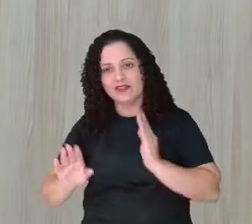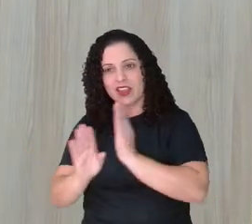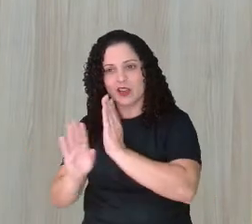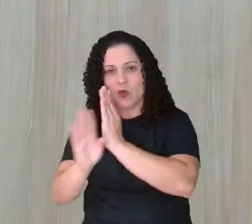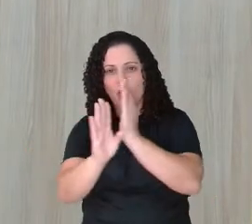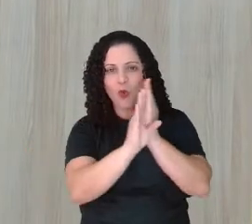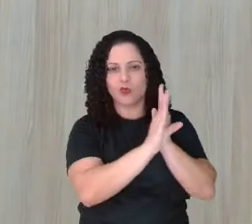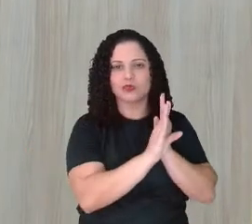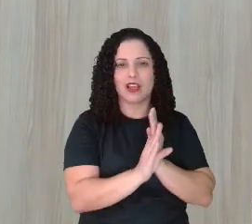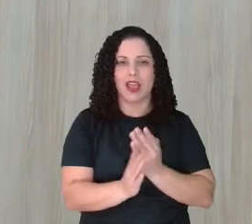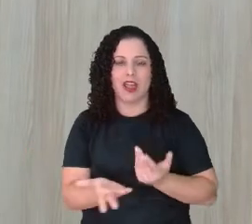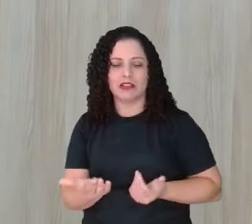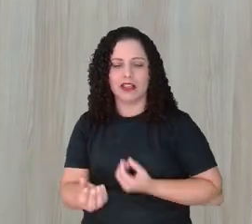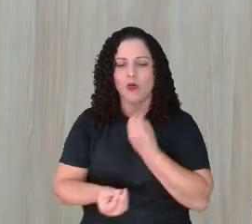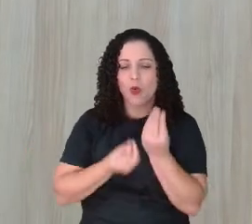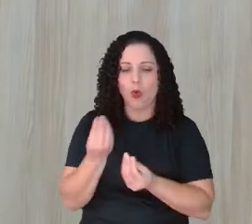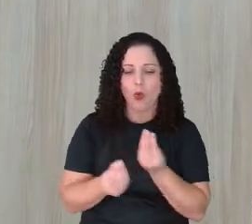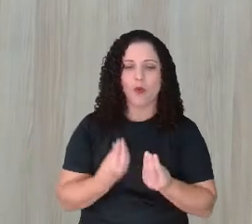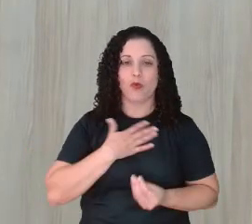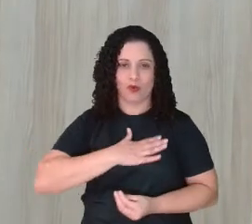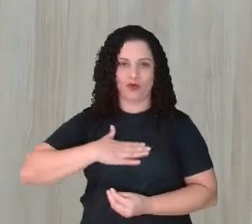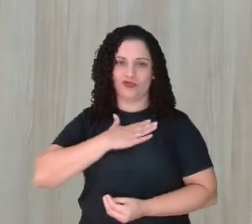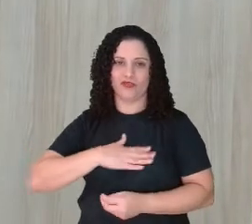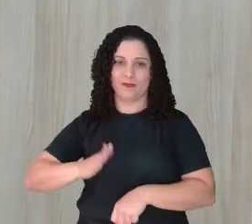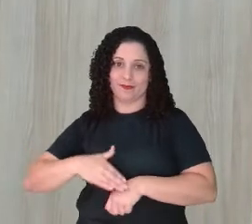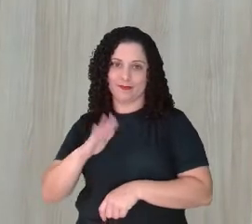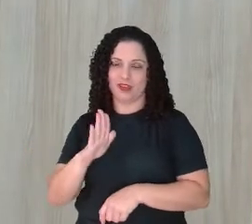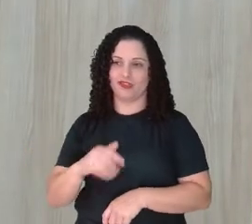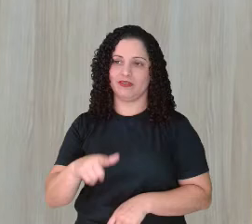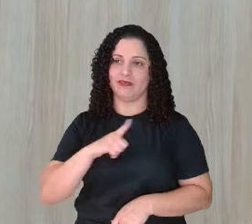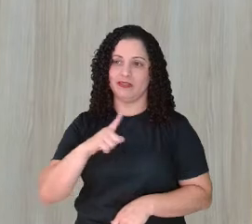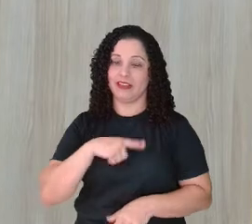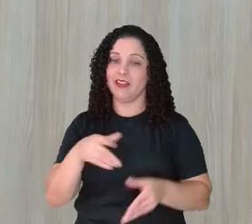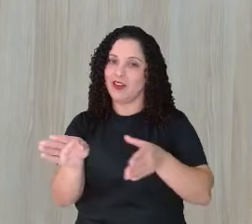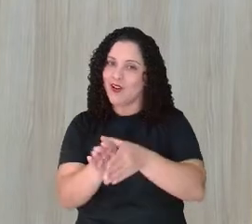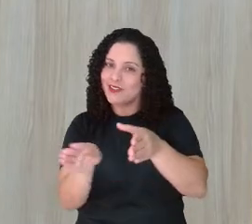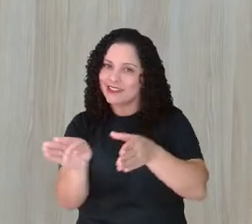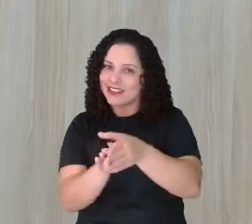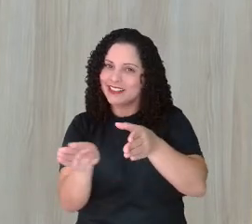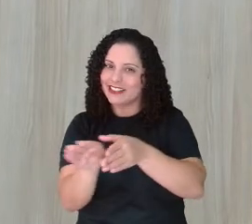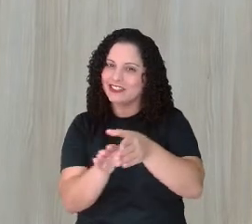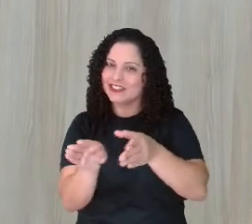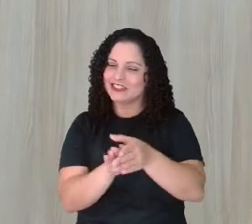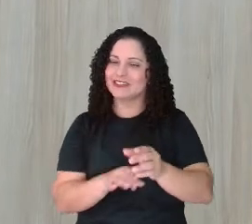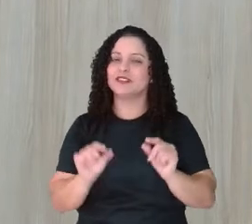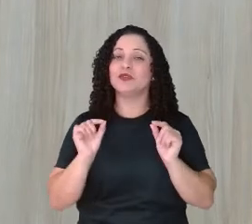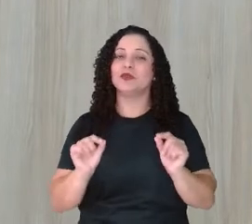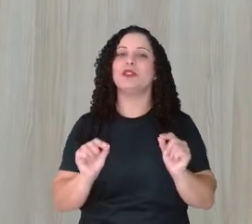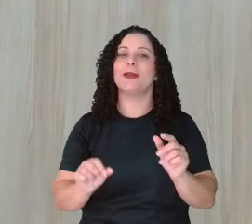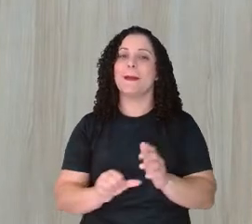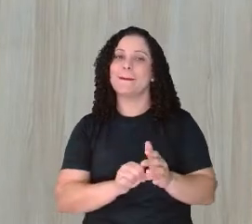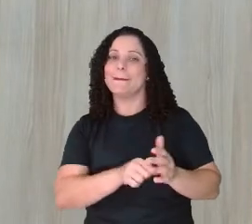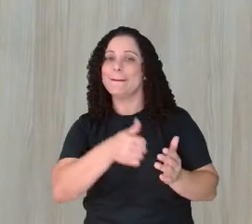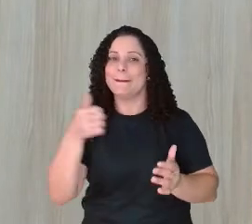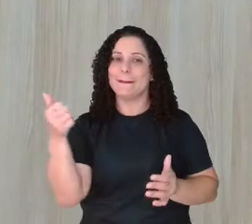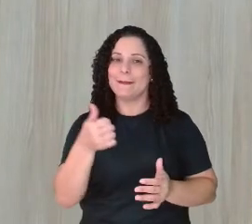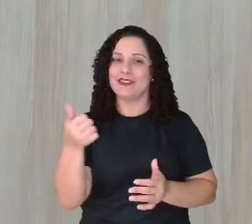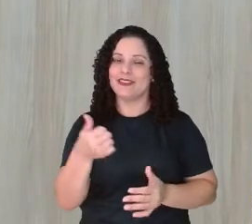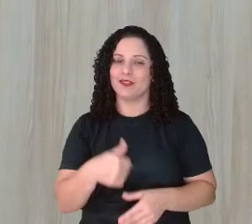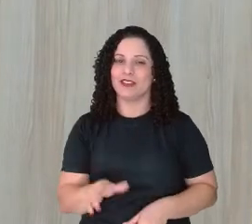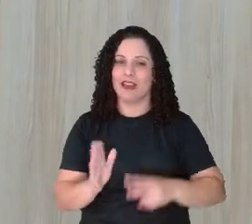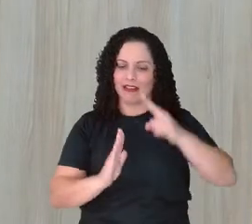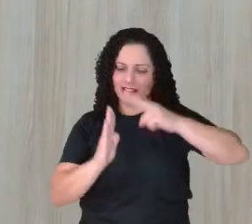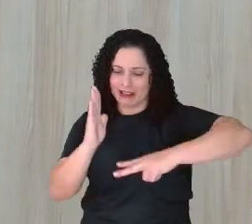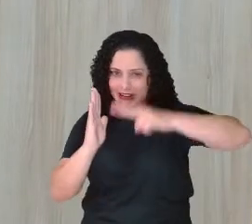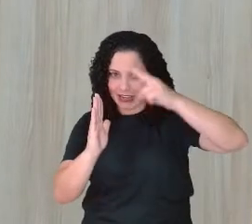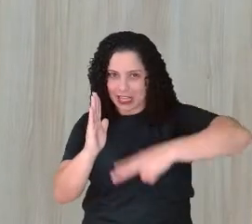ritmo, o seu jeito. Mas a gente tem algumas dicas, né? E a primeira dica aqui, além de ler